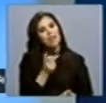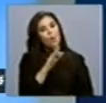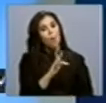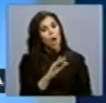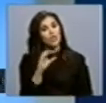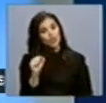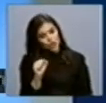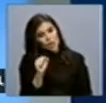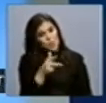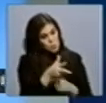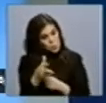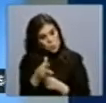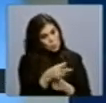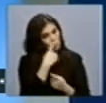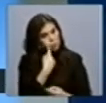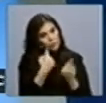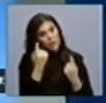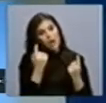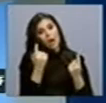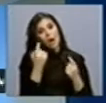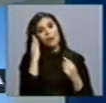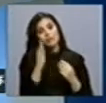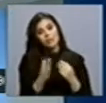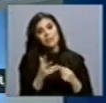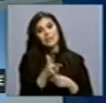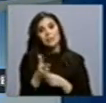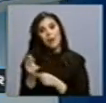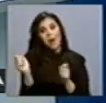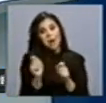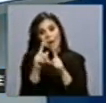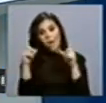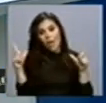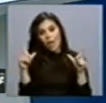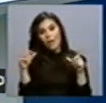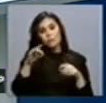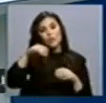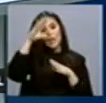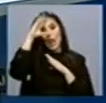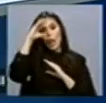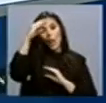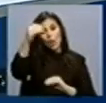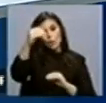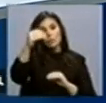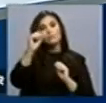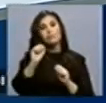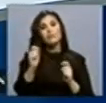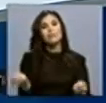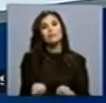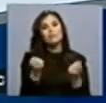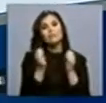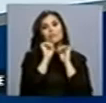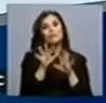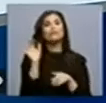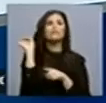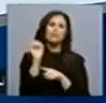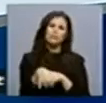transmitir em tempo real vídeos e imagens de alta definição a partir da Lua. É um golpe comercial? Claro que é um golpe comercial.